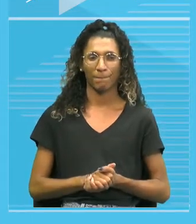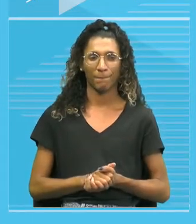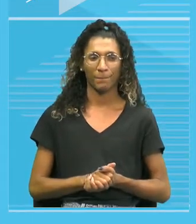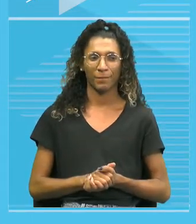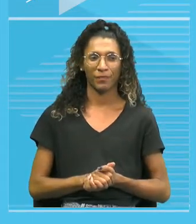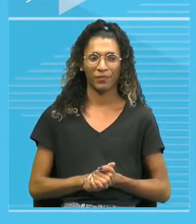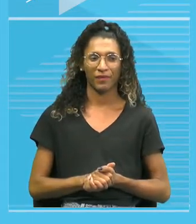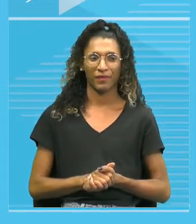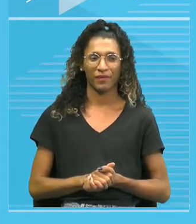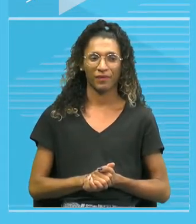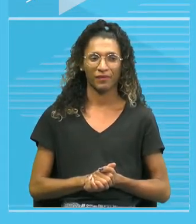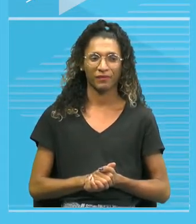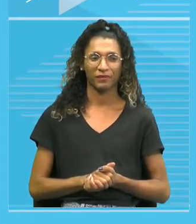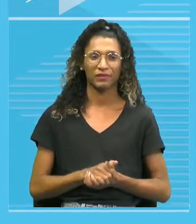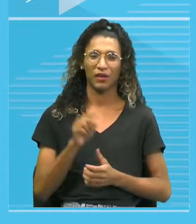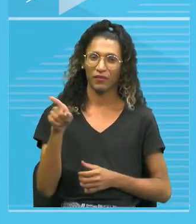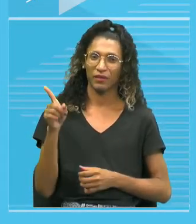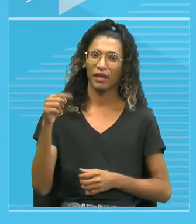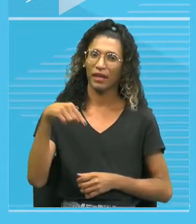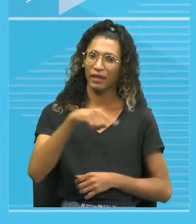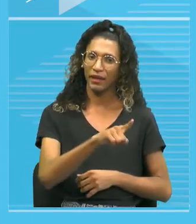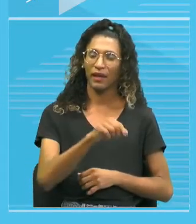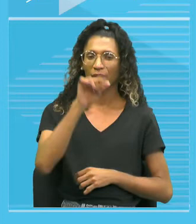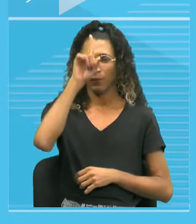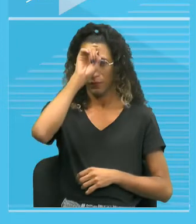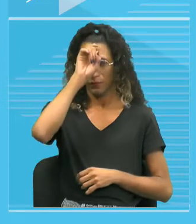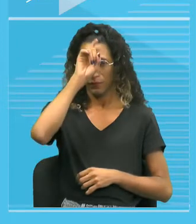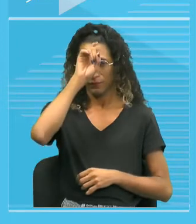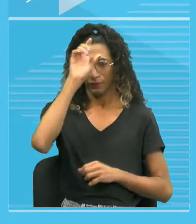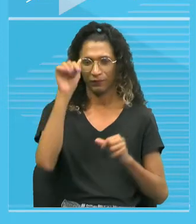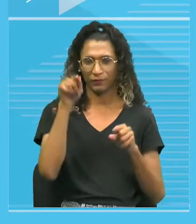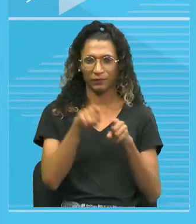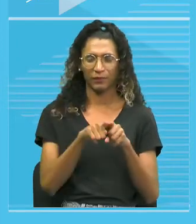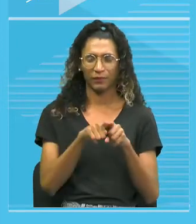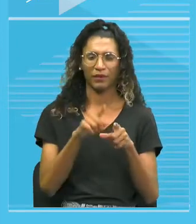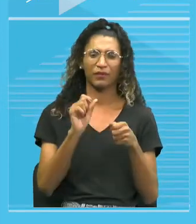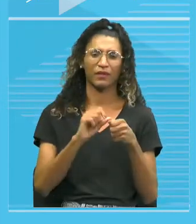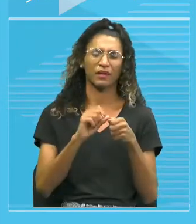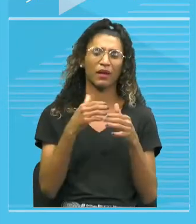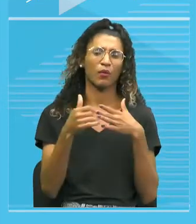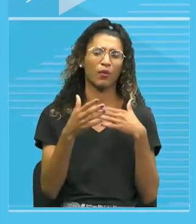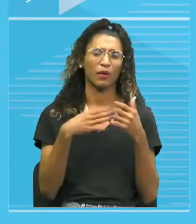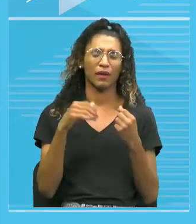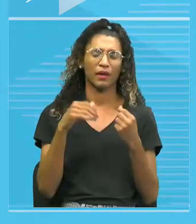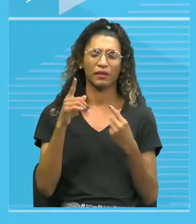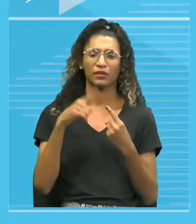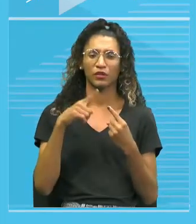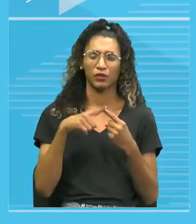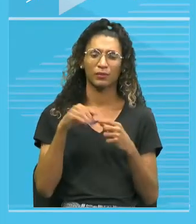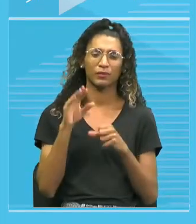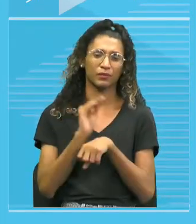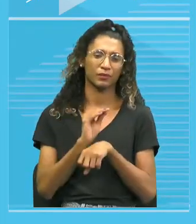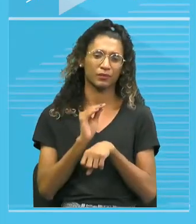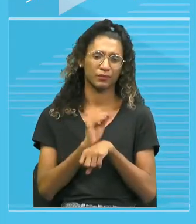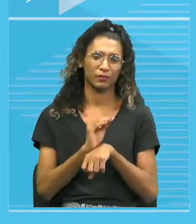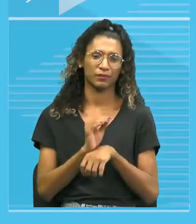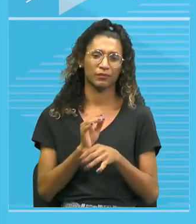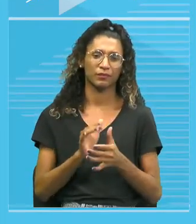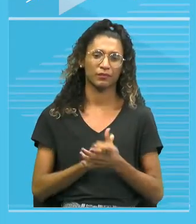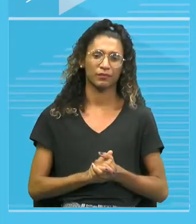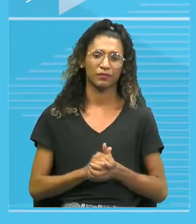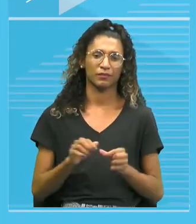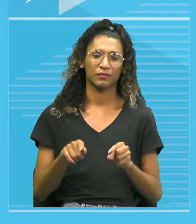de você ir a um hospital, fazer qualquer tipo de tratamento que seja, né,